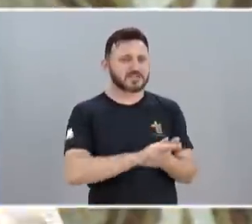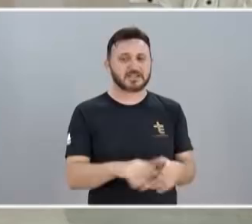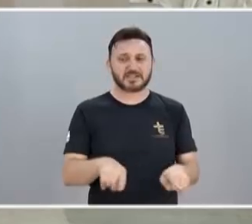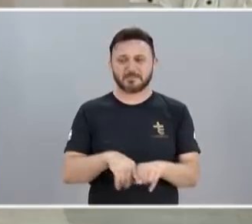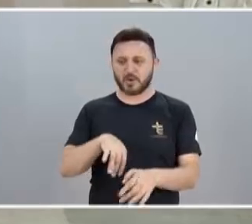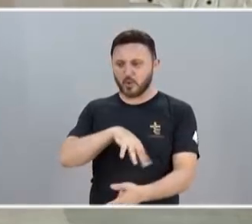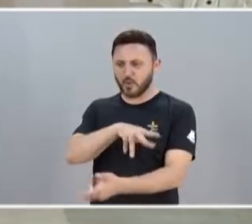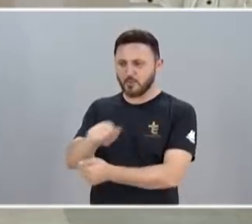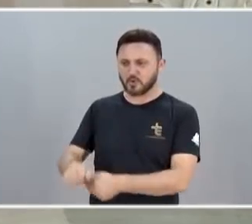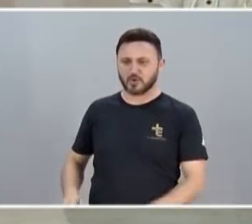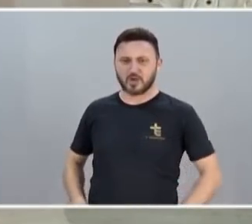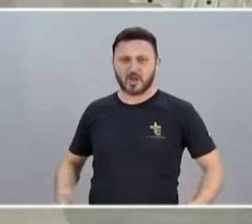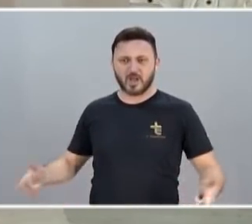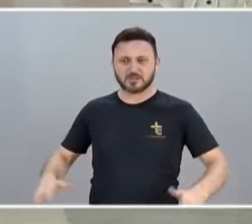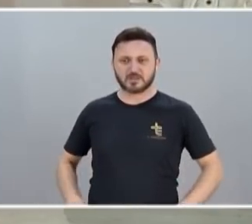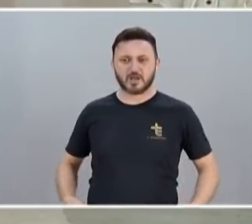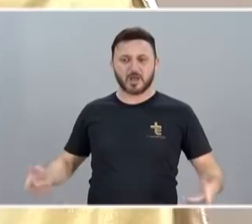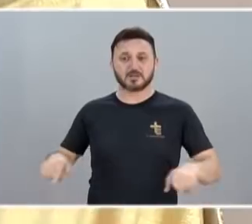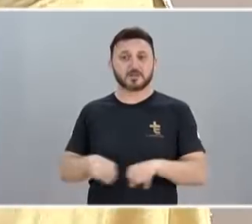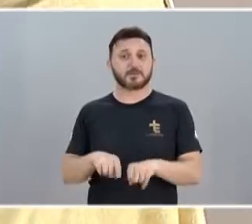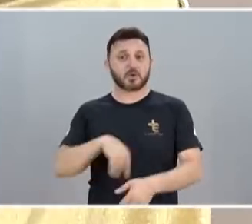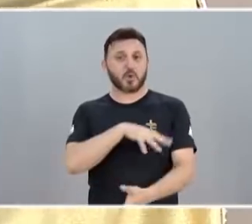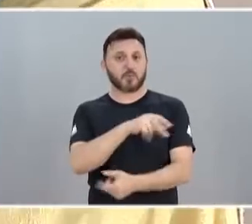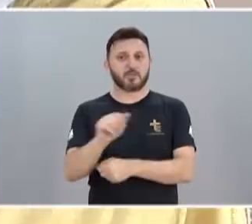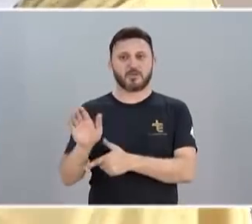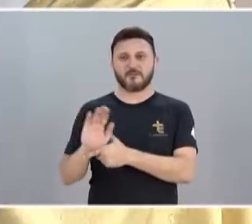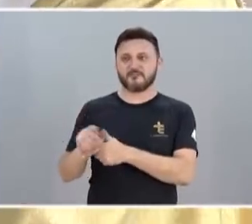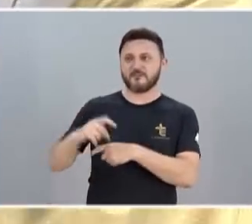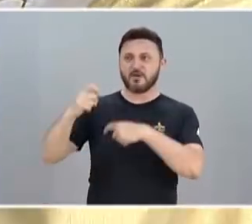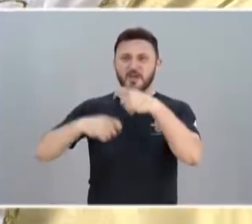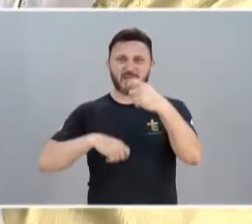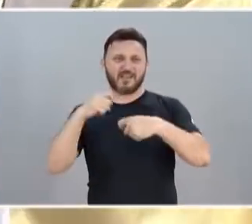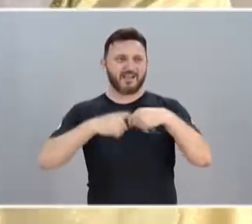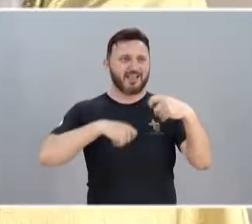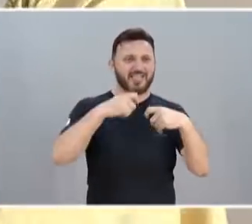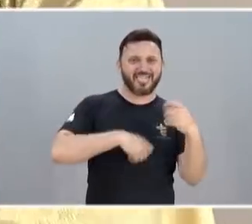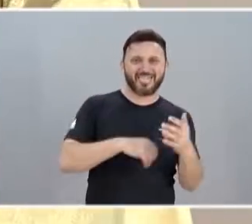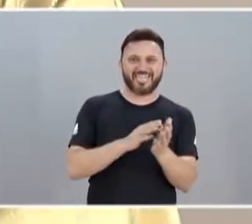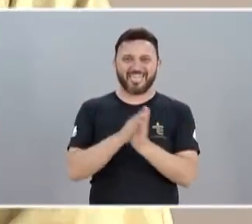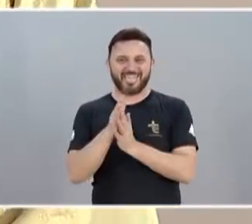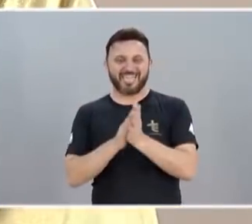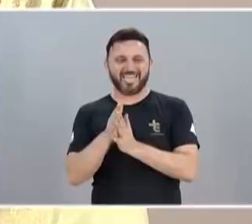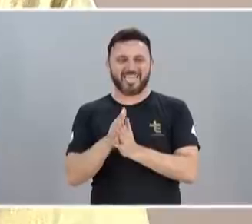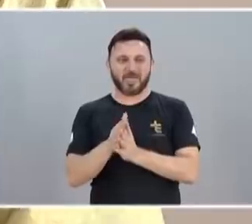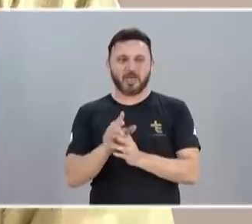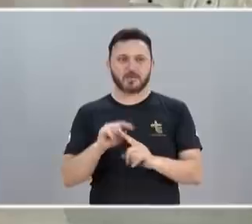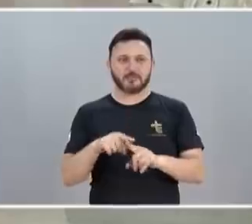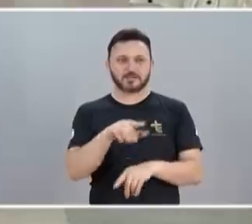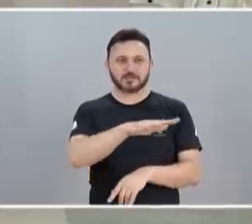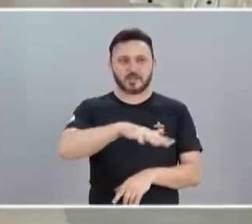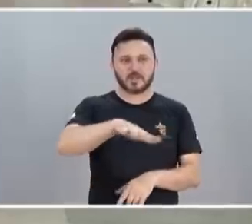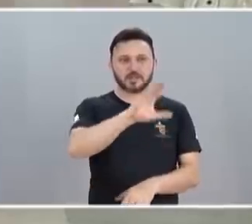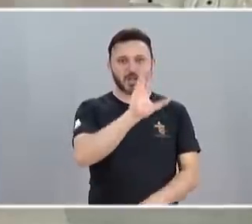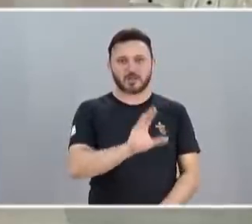mundo que é consumista. Não, esses têm alguma coisa diferente.